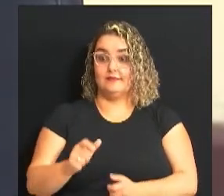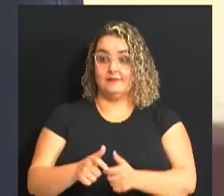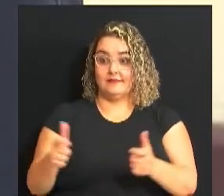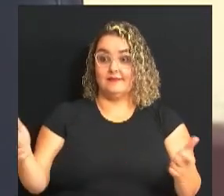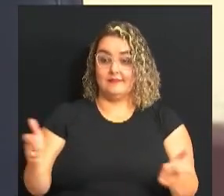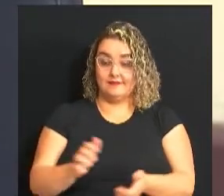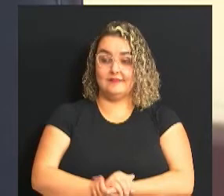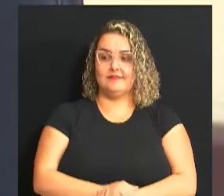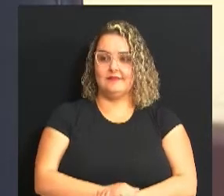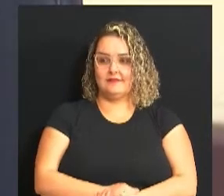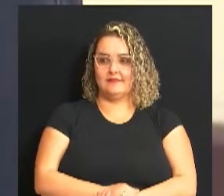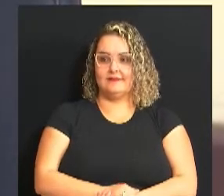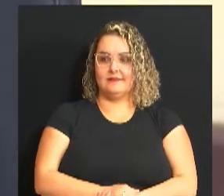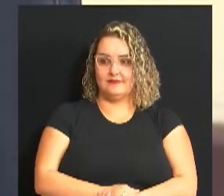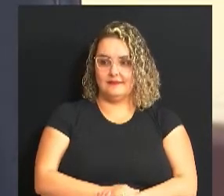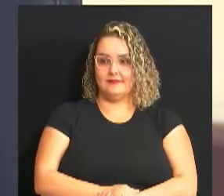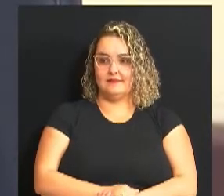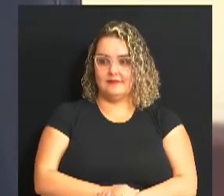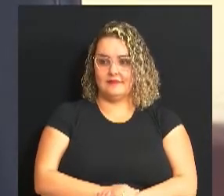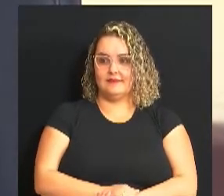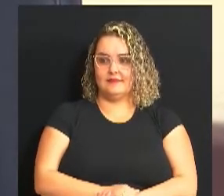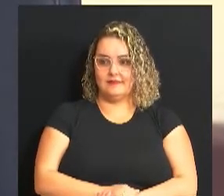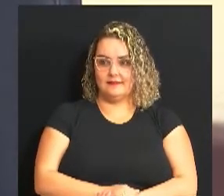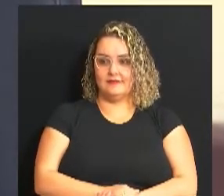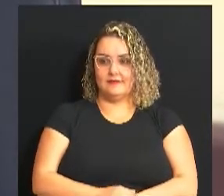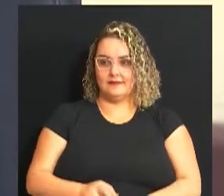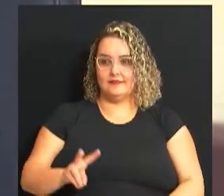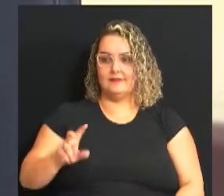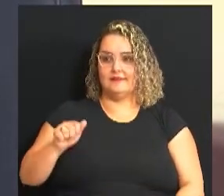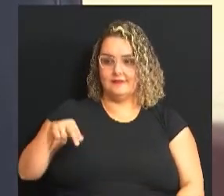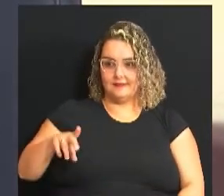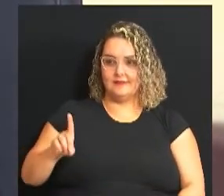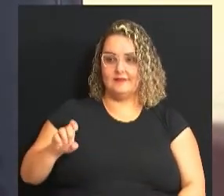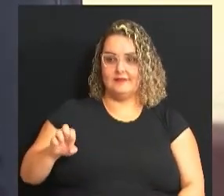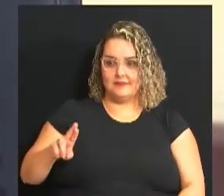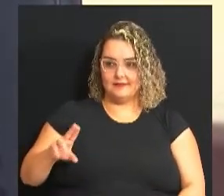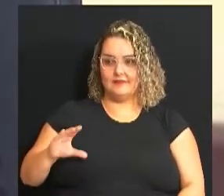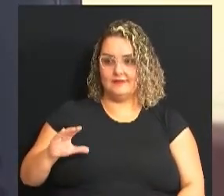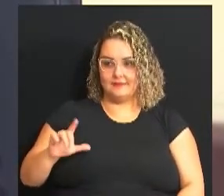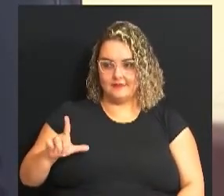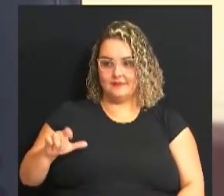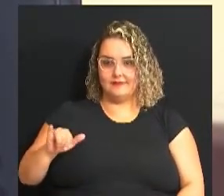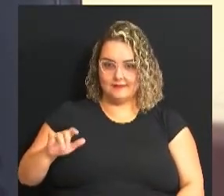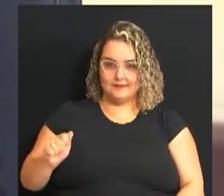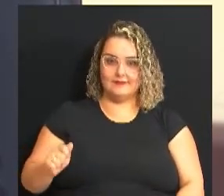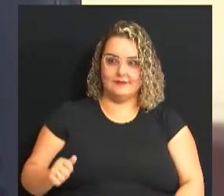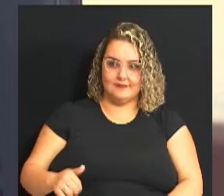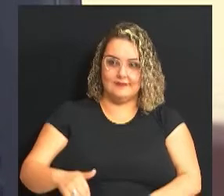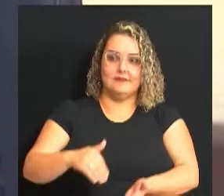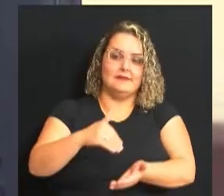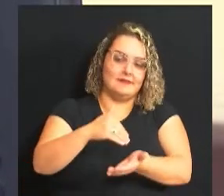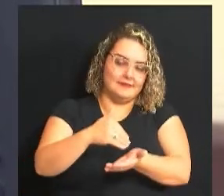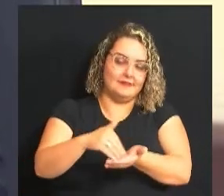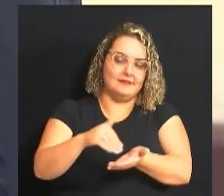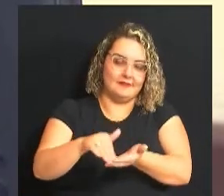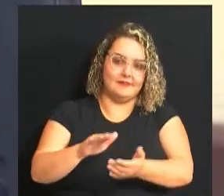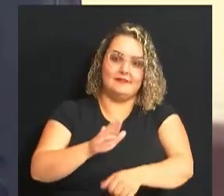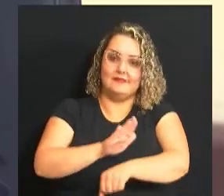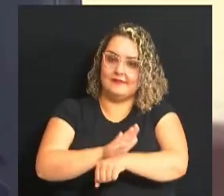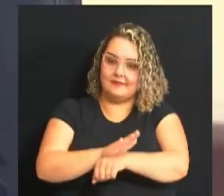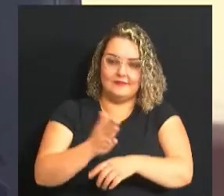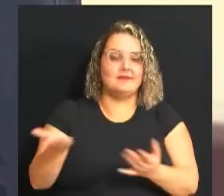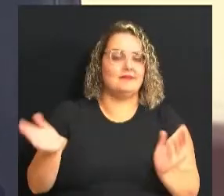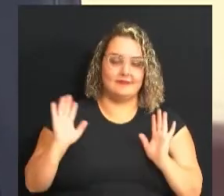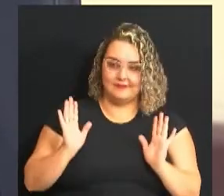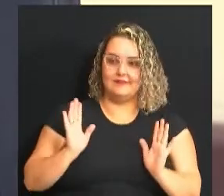que vão falar, eu já falo, é a Vanderkleia da assistência, eu falo assim. Mas a gente já sabe que reúne ali a pessoa